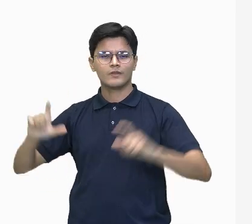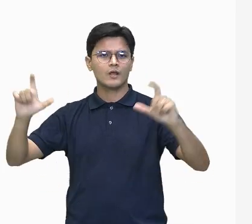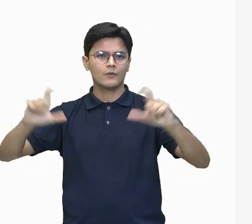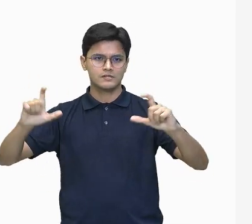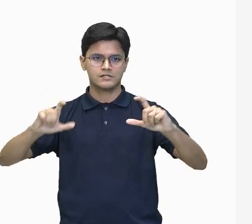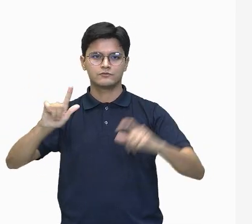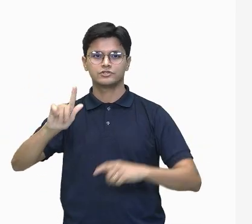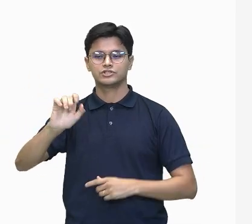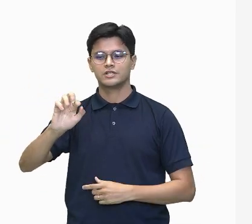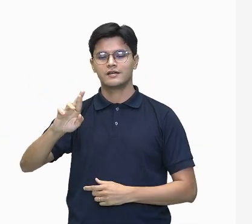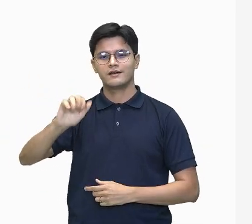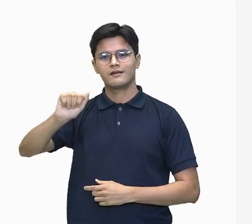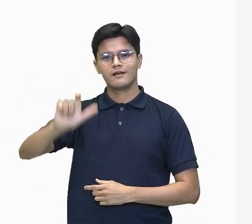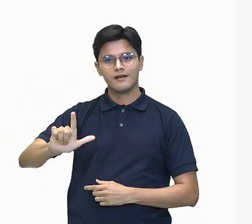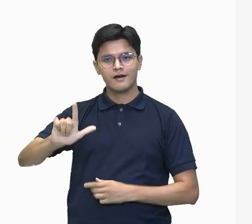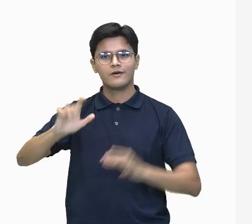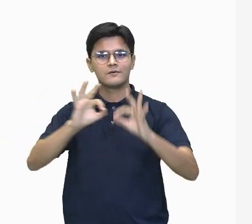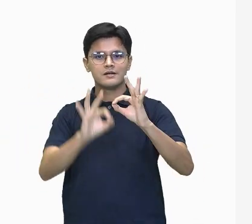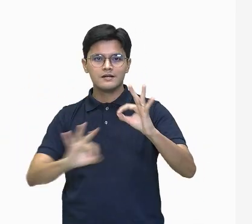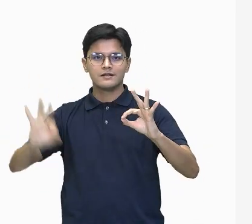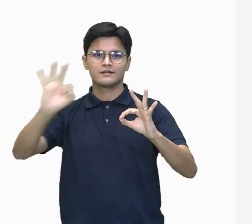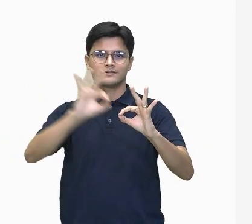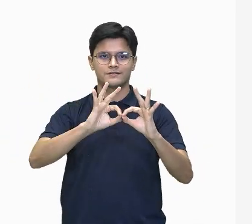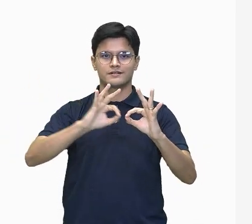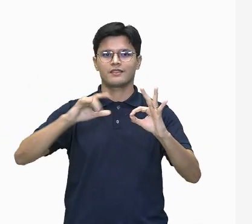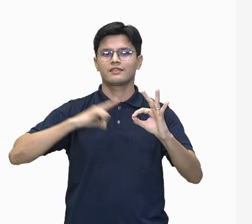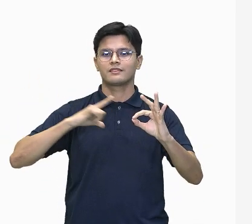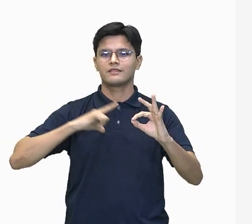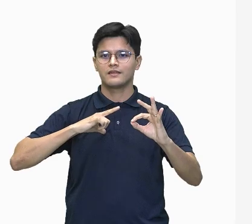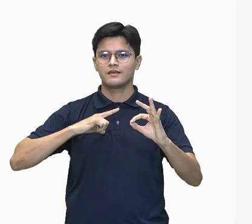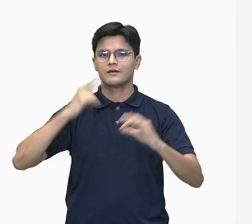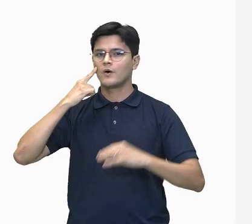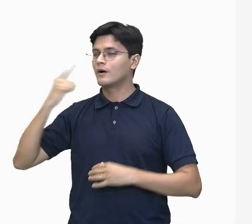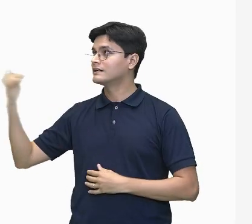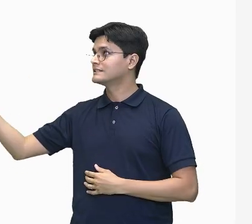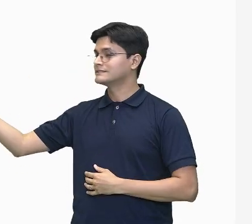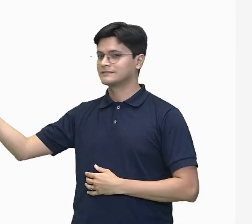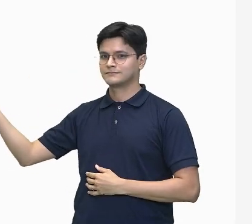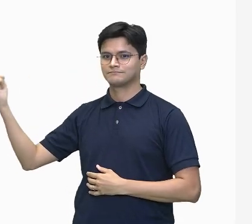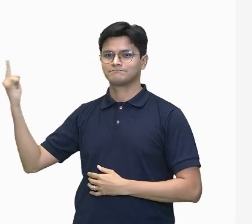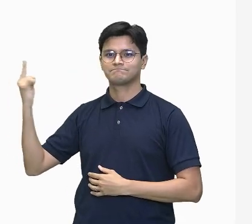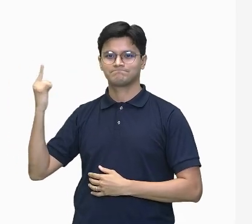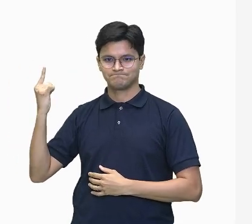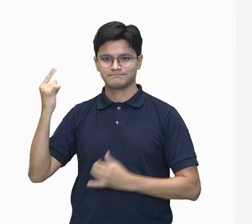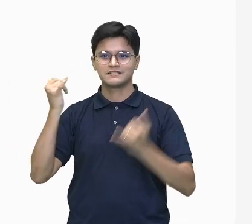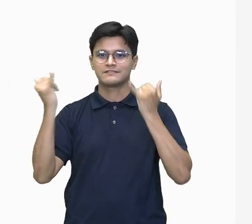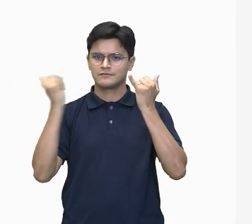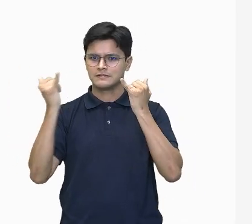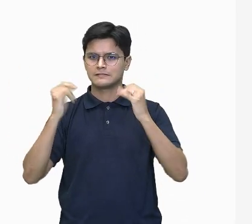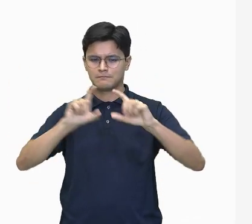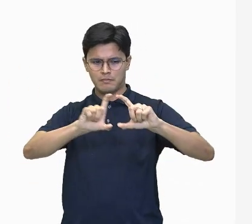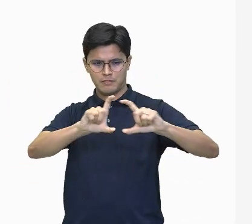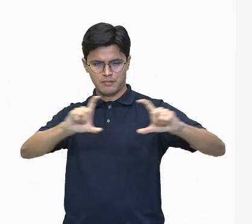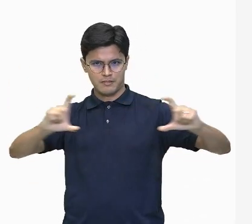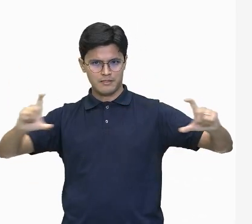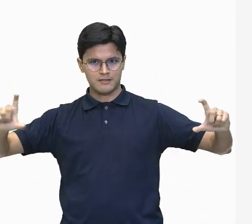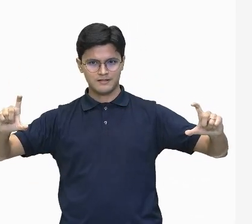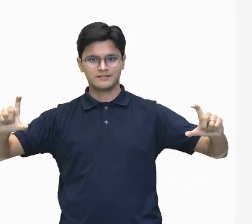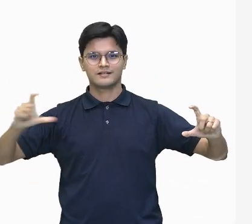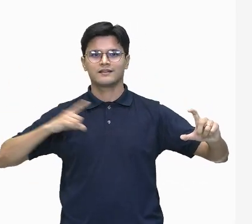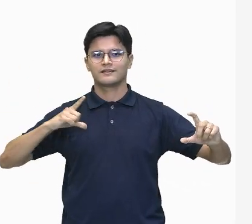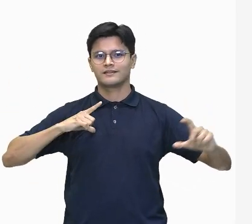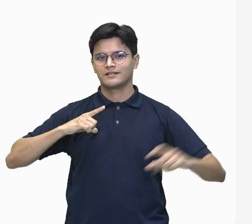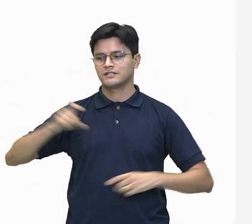circunferência tem tudo isso de termo, ó. É gigante, né? É x ao quadrado, y